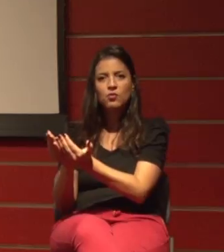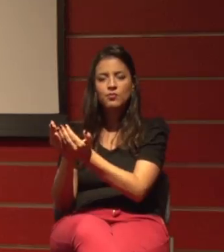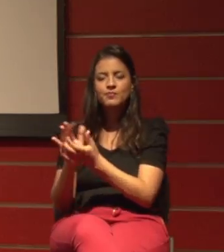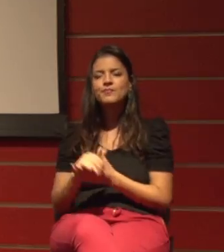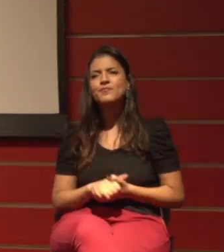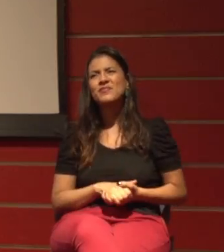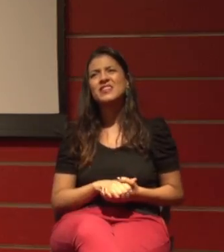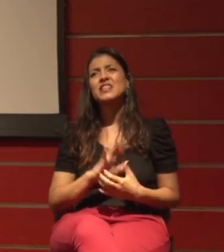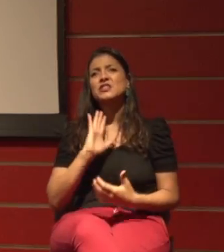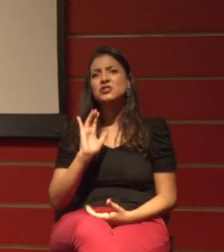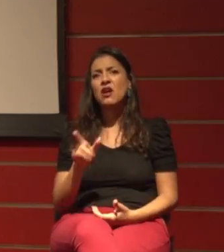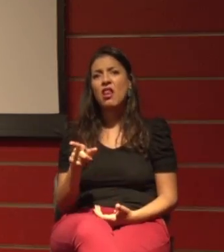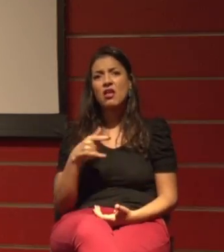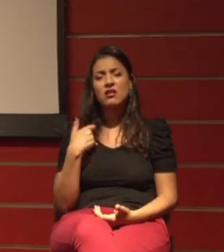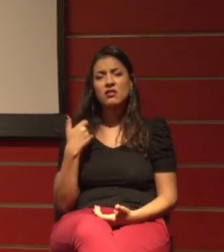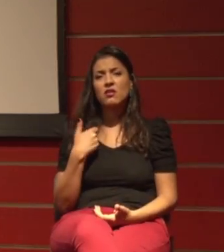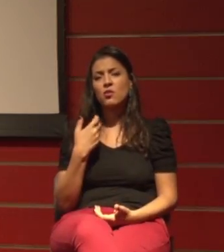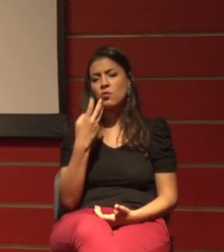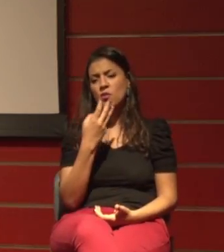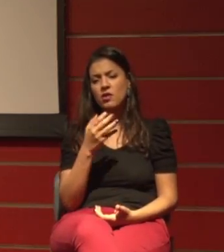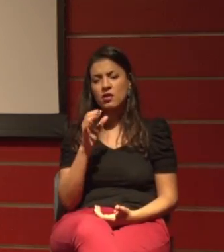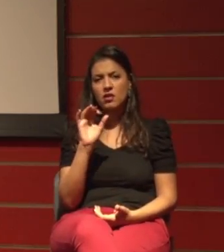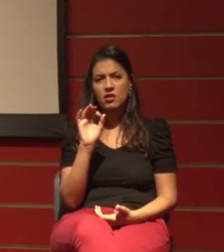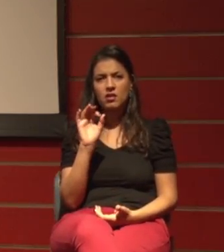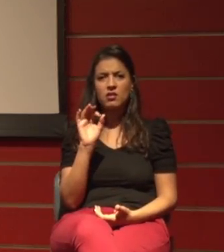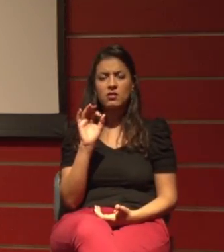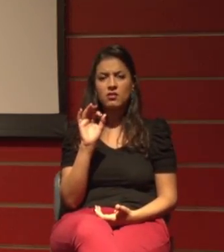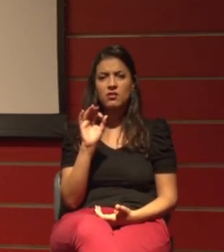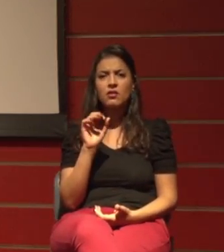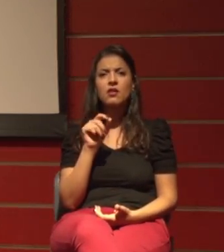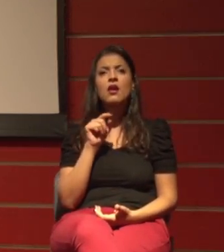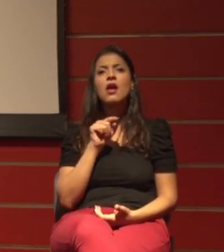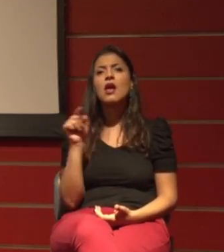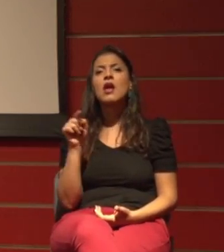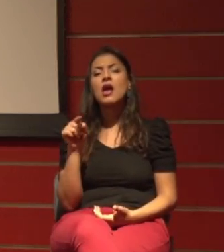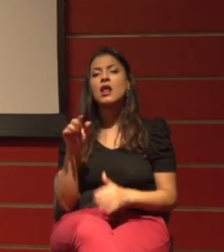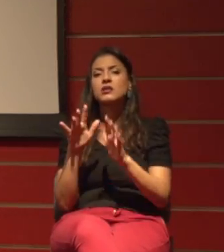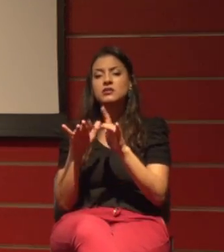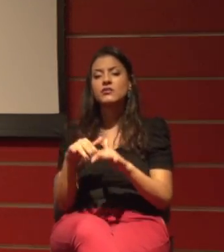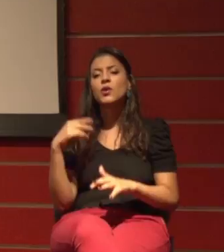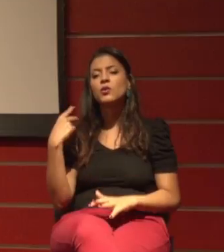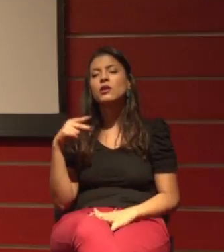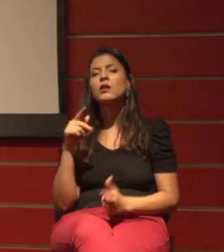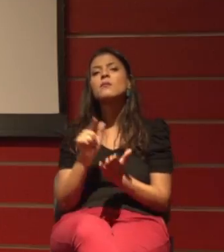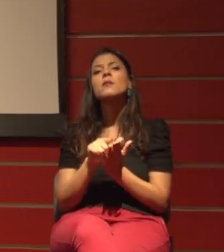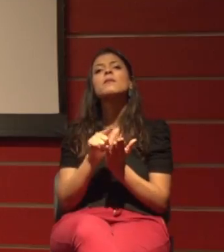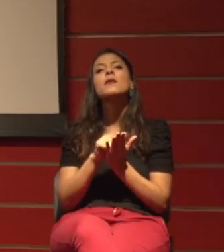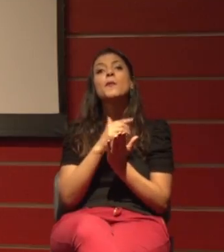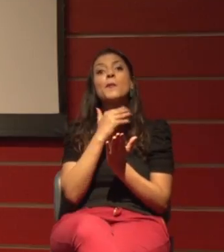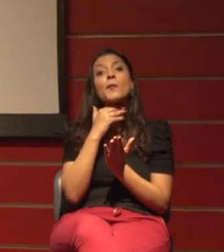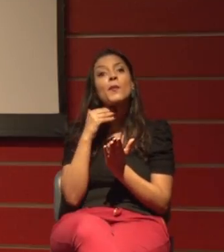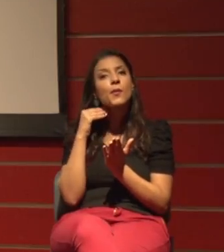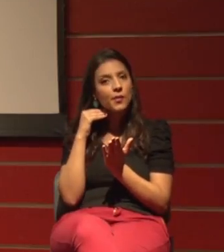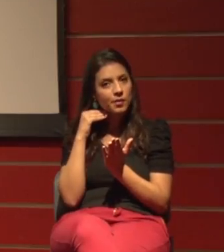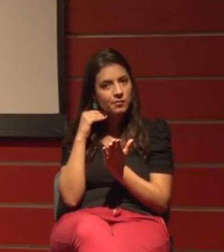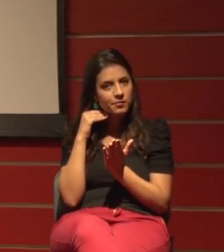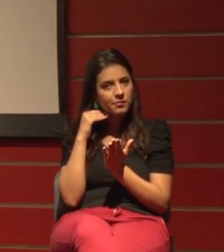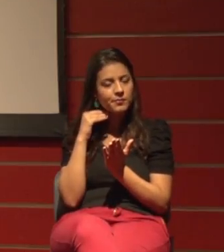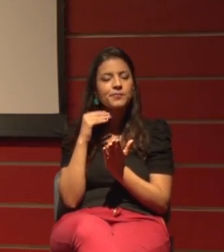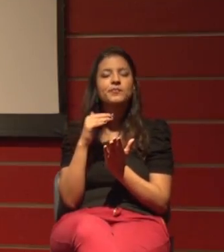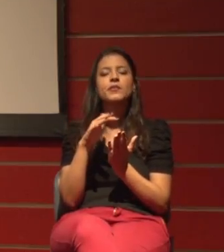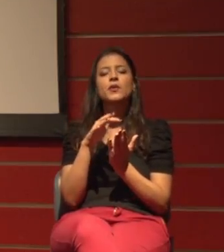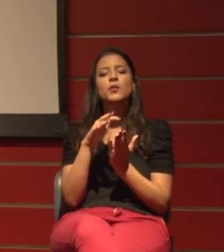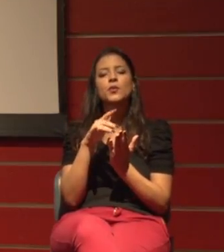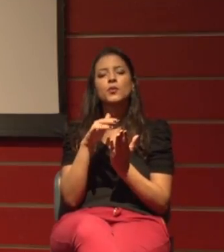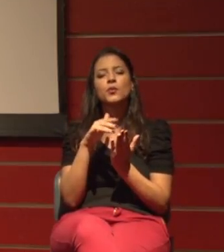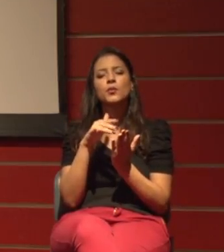meio de uma crise de identidade assim ela escreveu o obitu o próprio obituário e ao escrever o obituário ela falou olha não